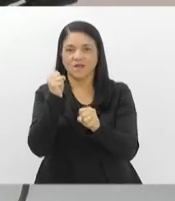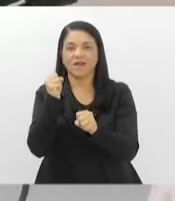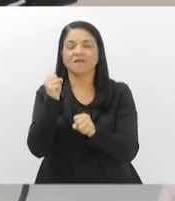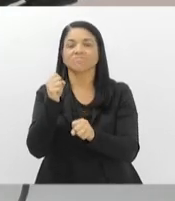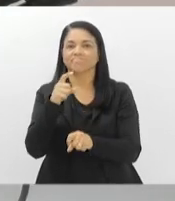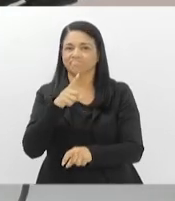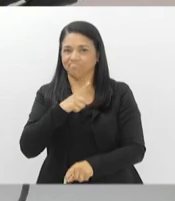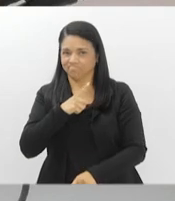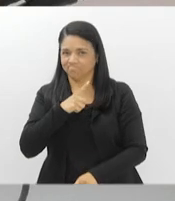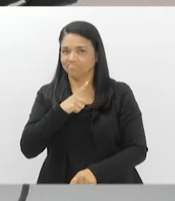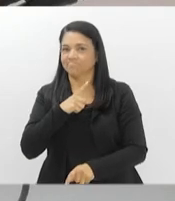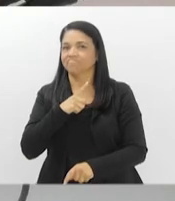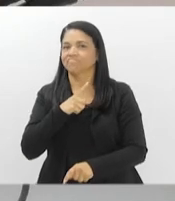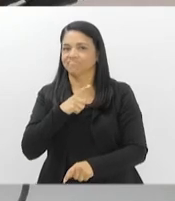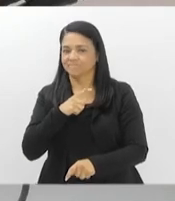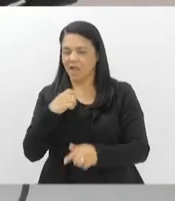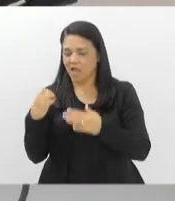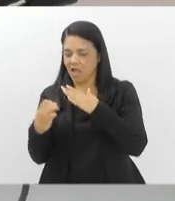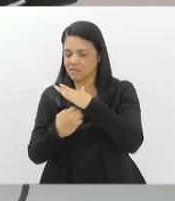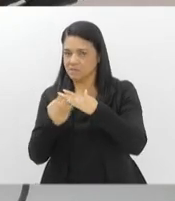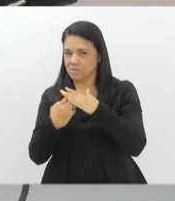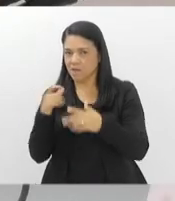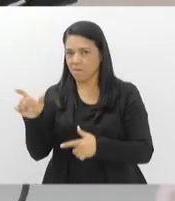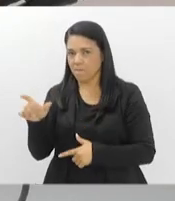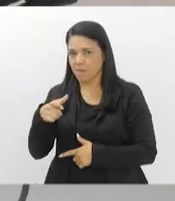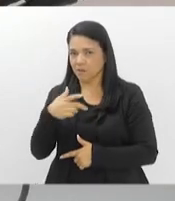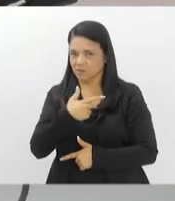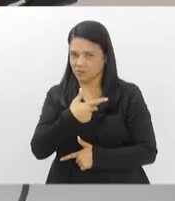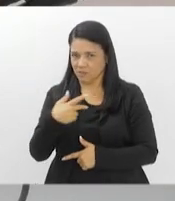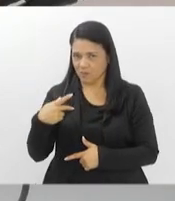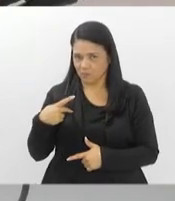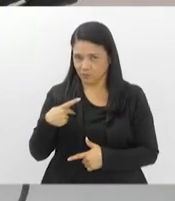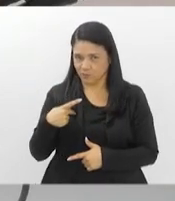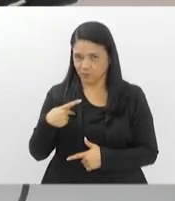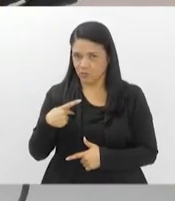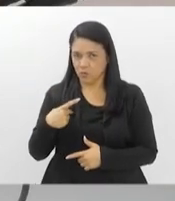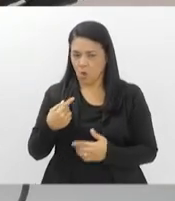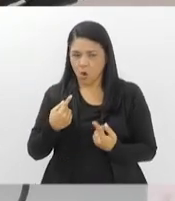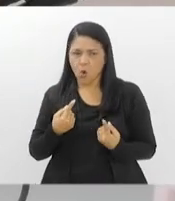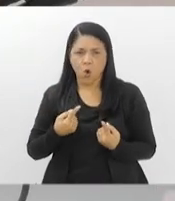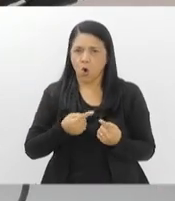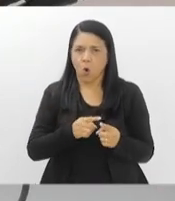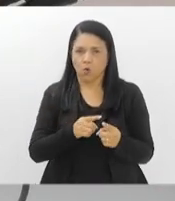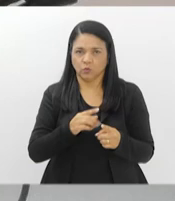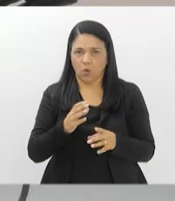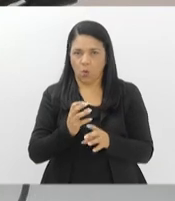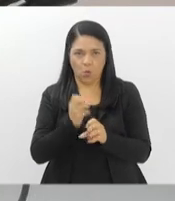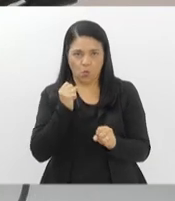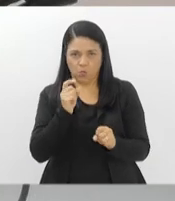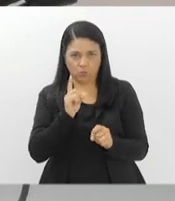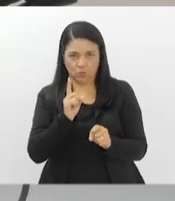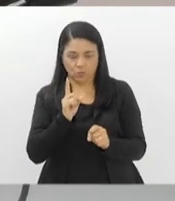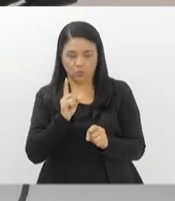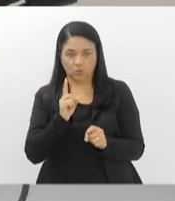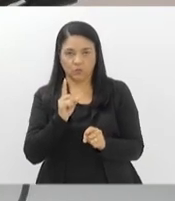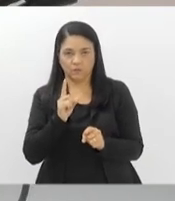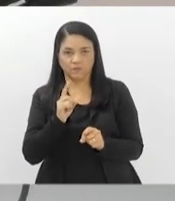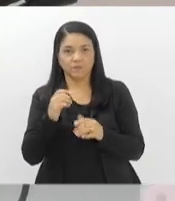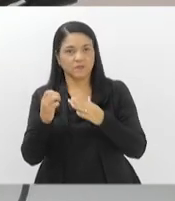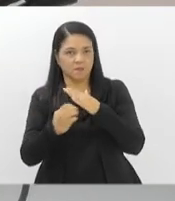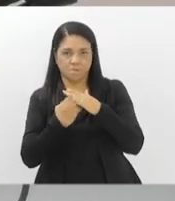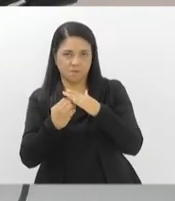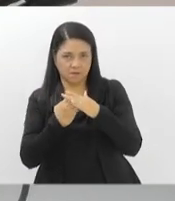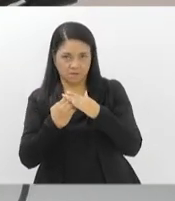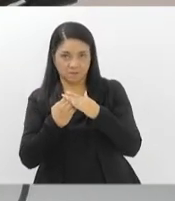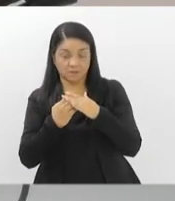que tem os planos de saúde Nós não somos contra o lucro dos do da iniciativa privada a gente